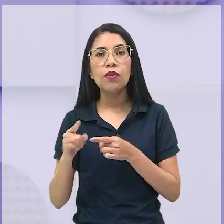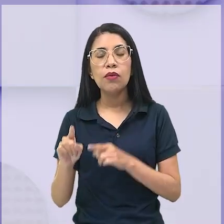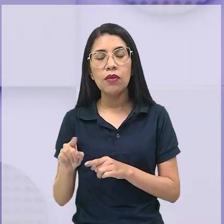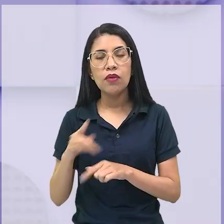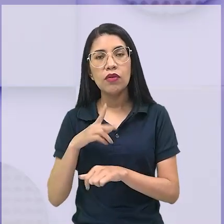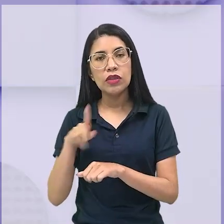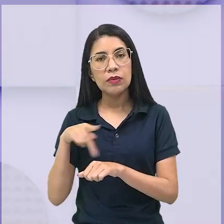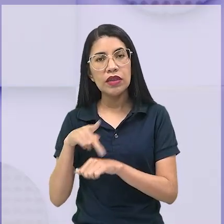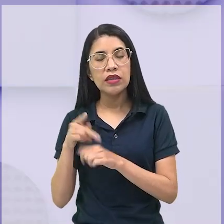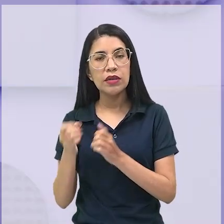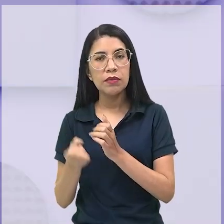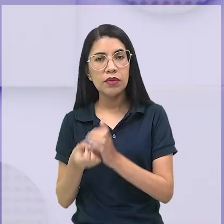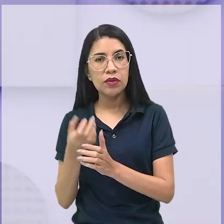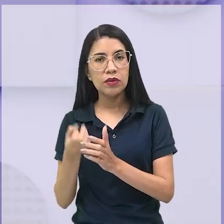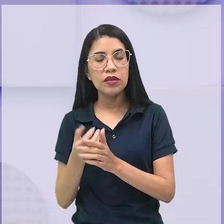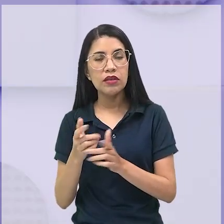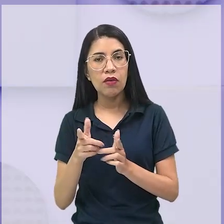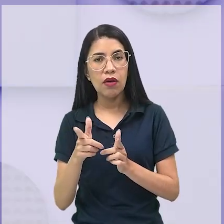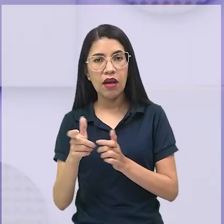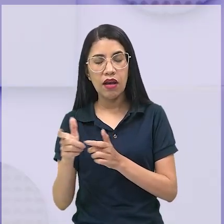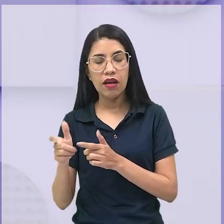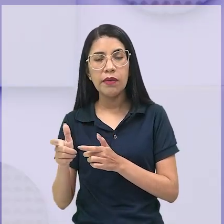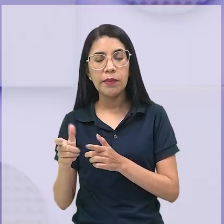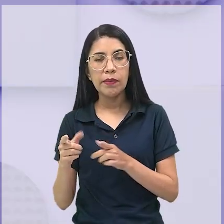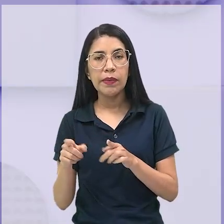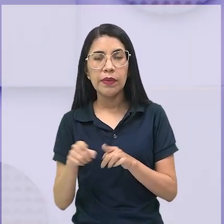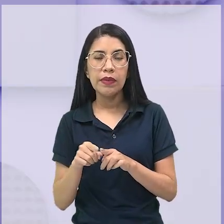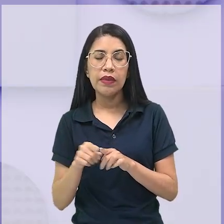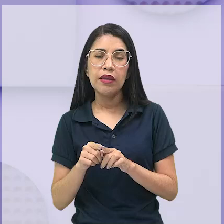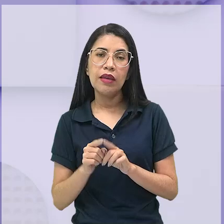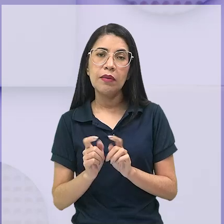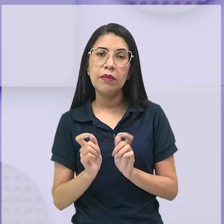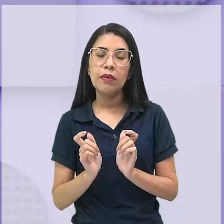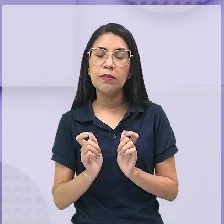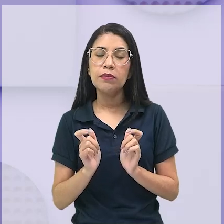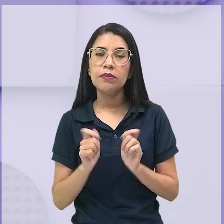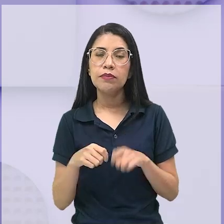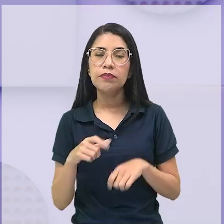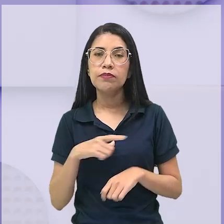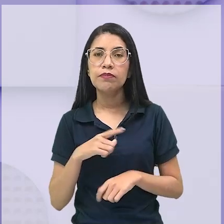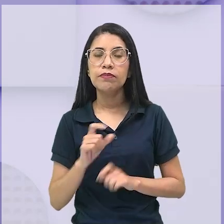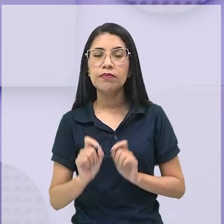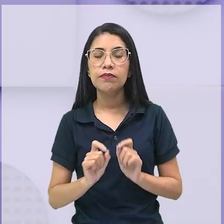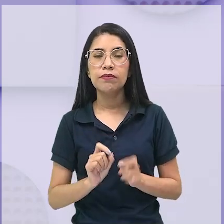os países utilizarem armamento nuclear para